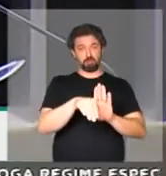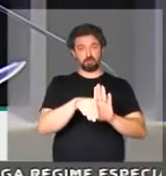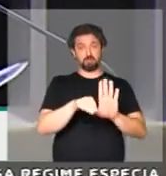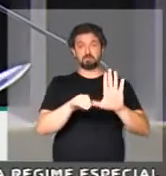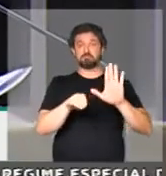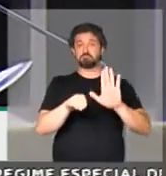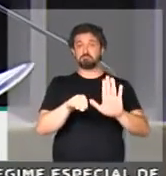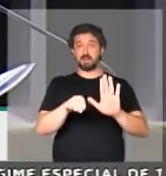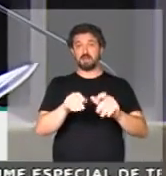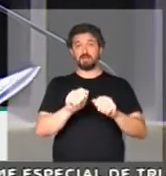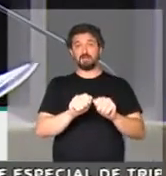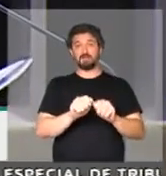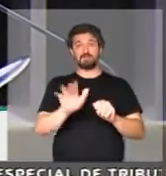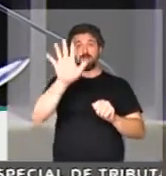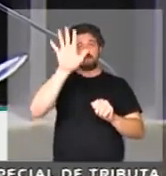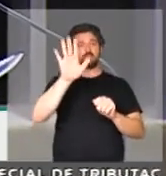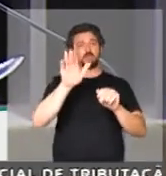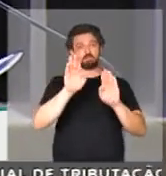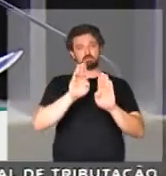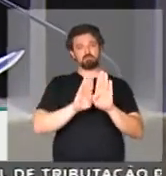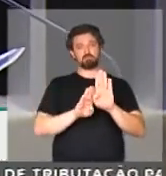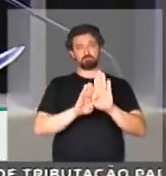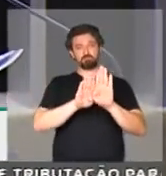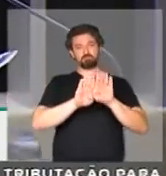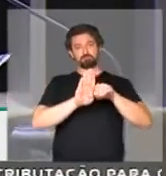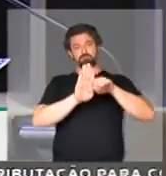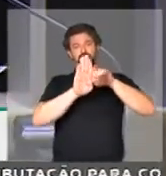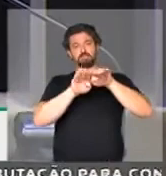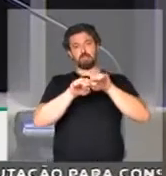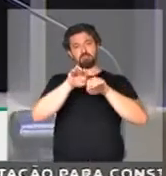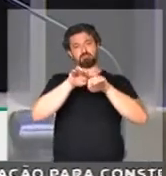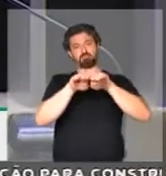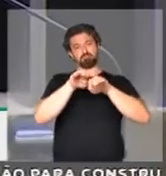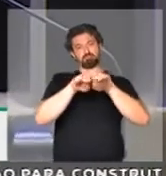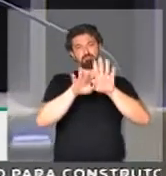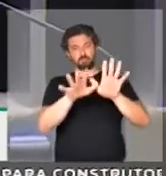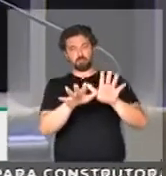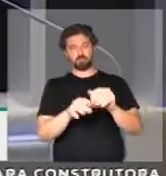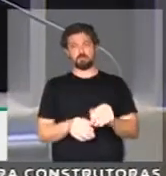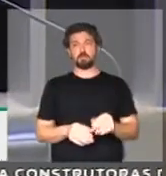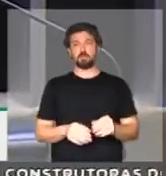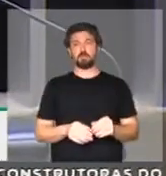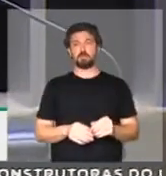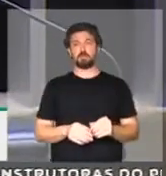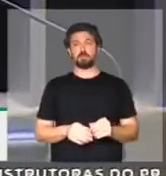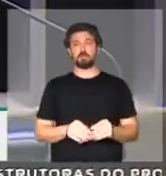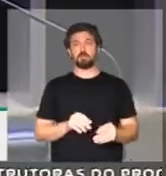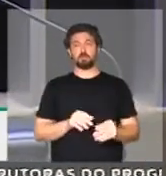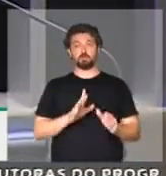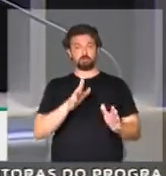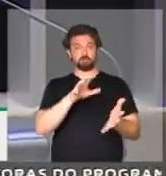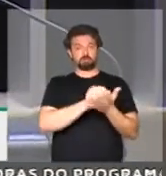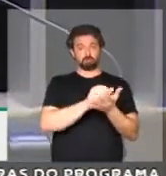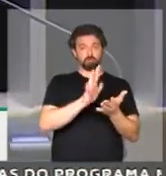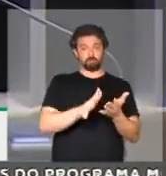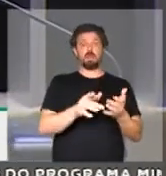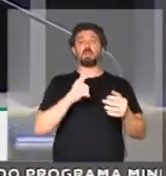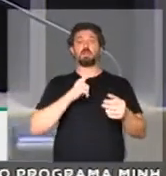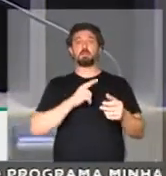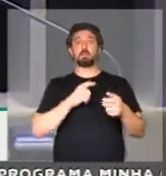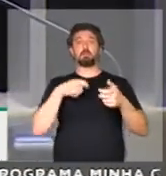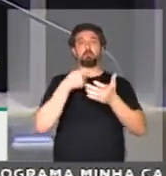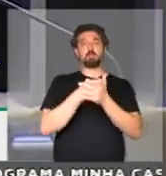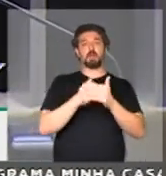nós temos uma inflação baixa, importante frisar. Com as expectativas inflacionárias consolidadas, temos um balanço de